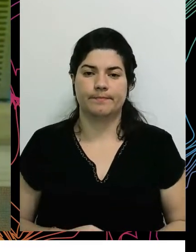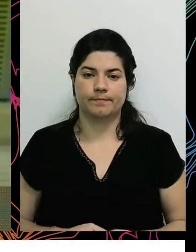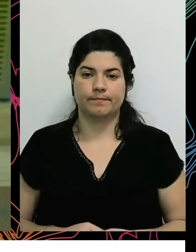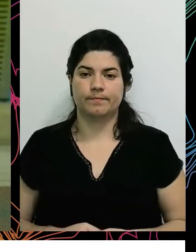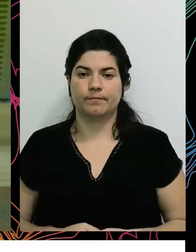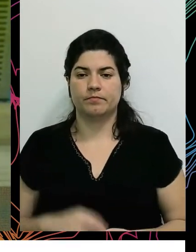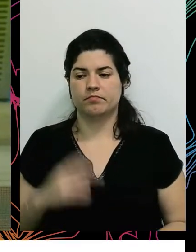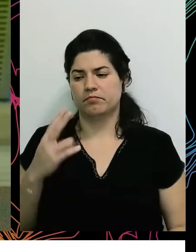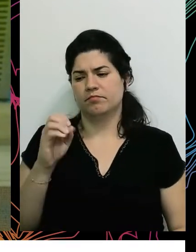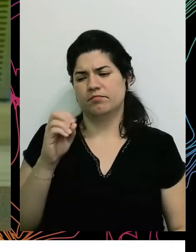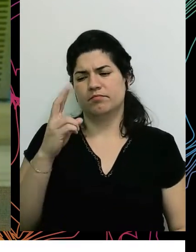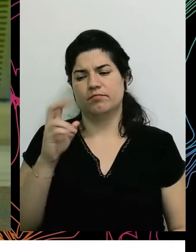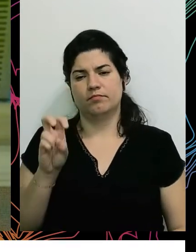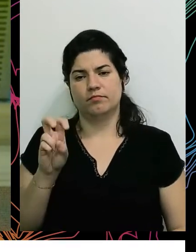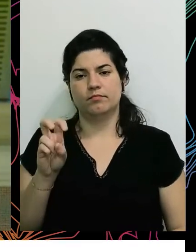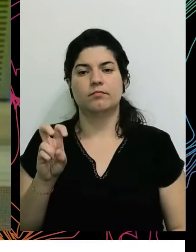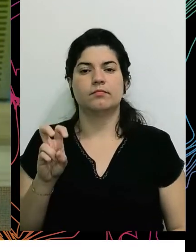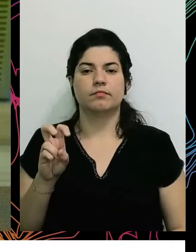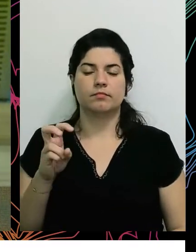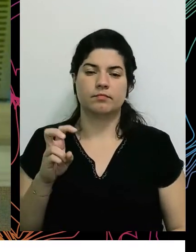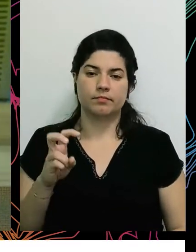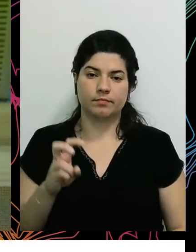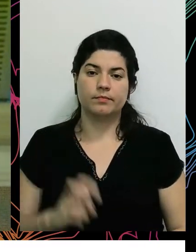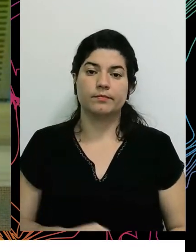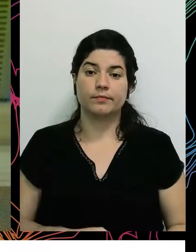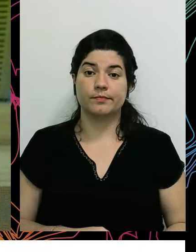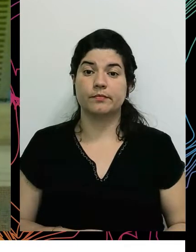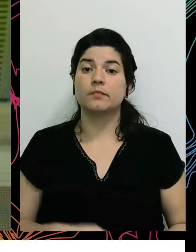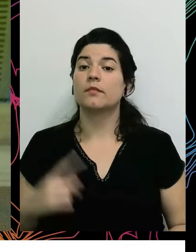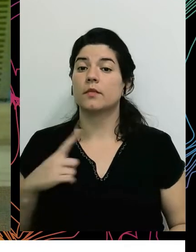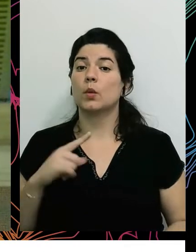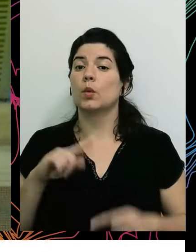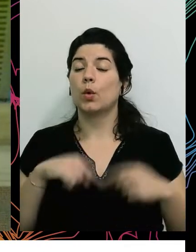2025. Não? Em particular, temos a meta global de